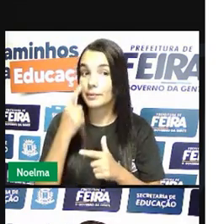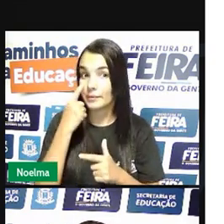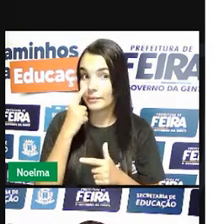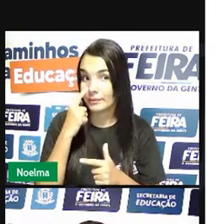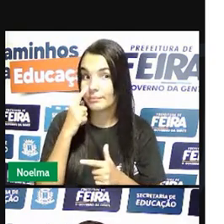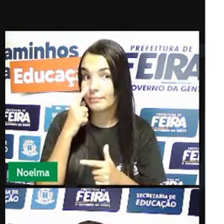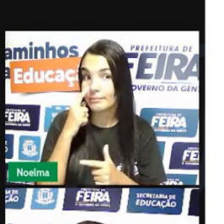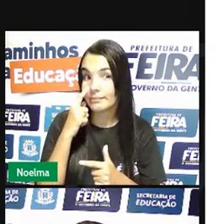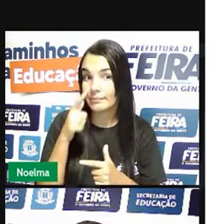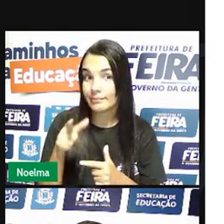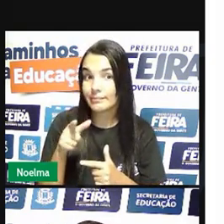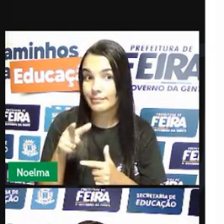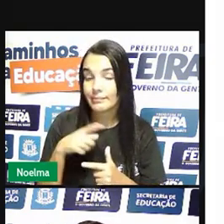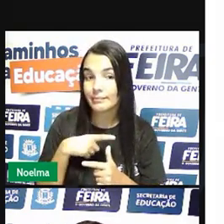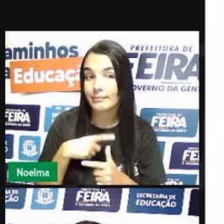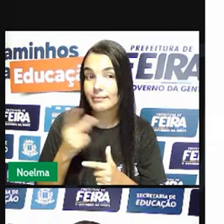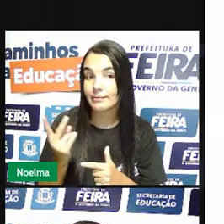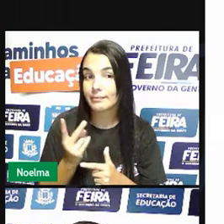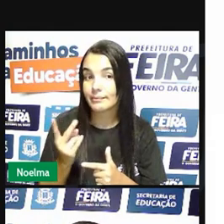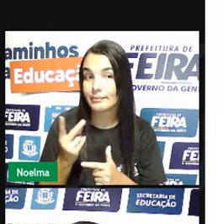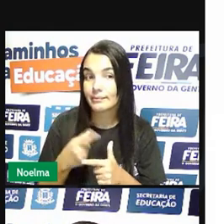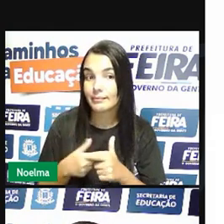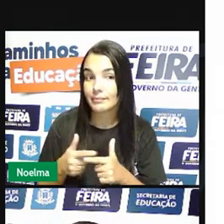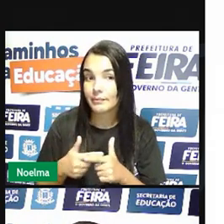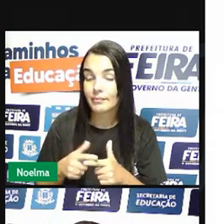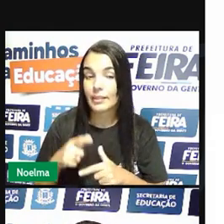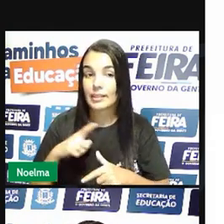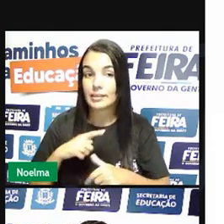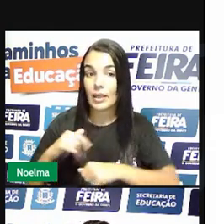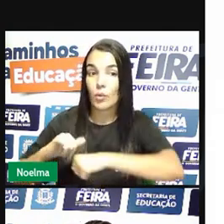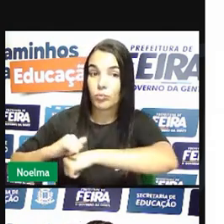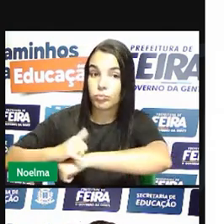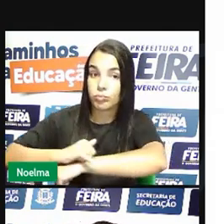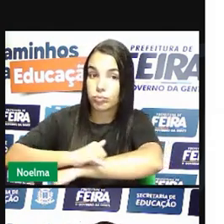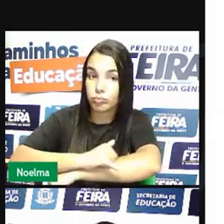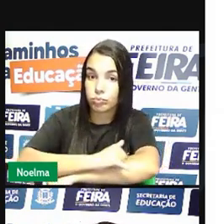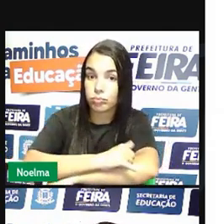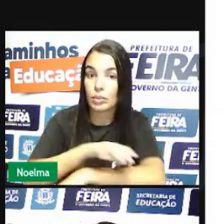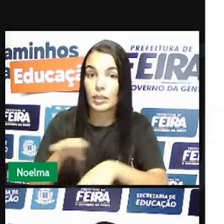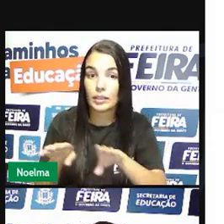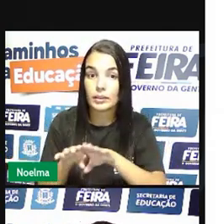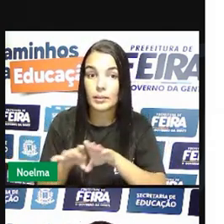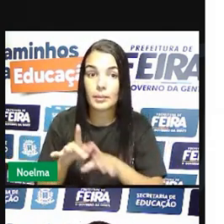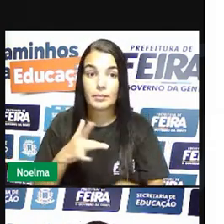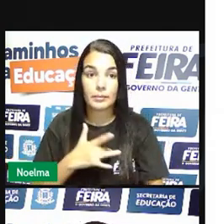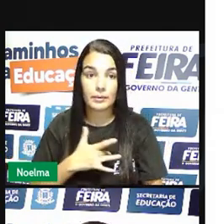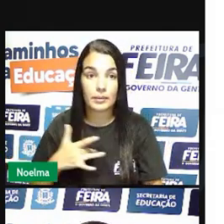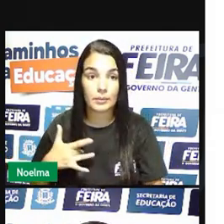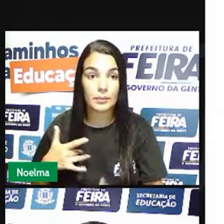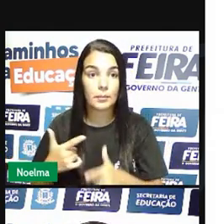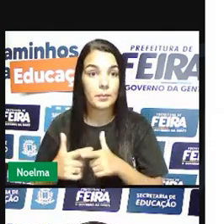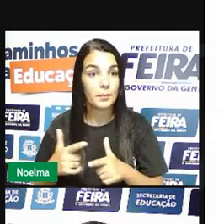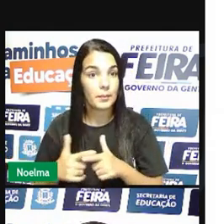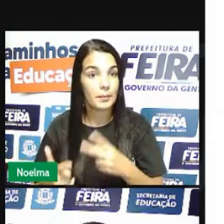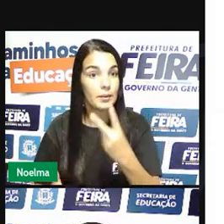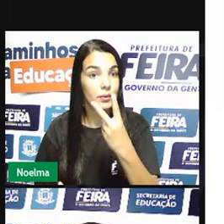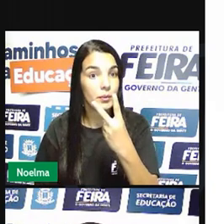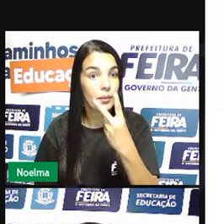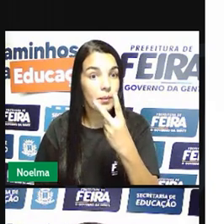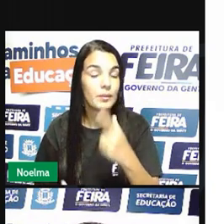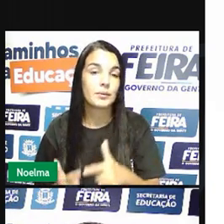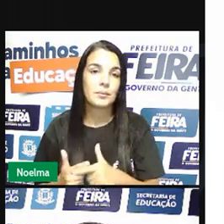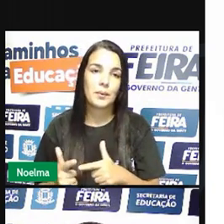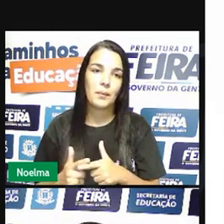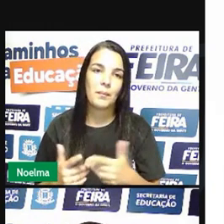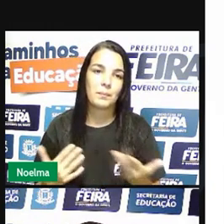causado às crianças aí, que é um aumento da massa corporal e, consequentemente, aí também problemas de saúde. Essa